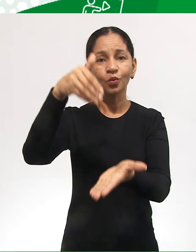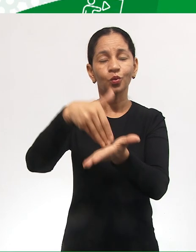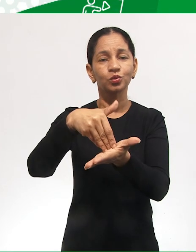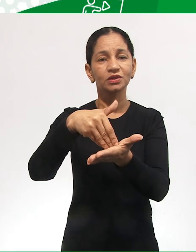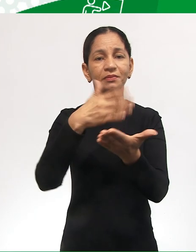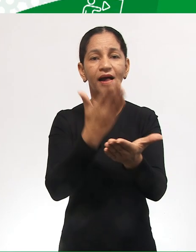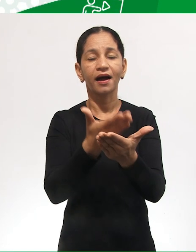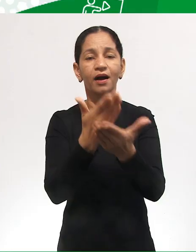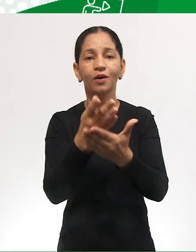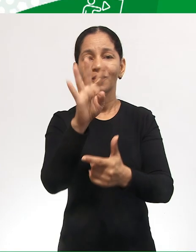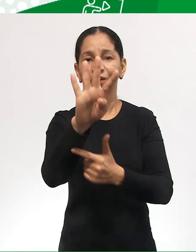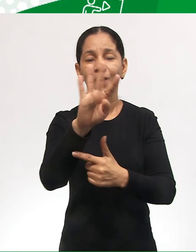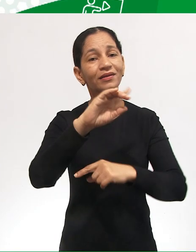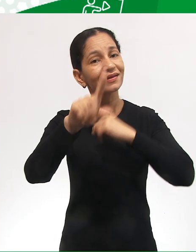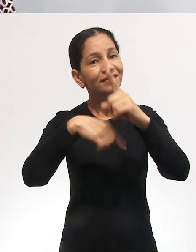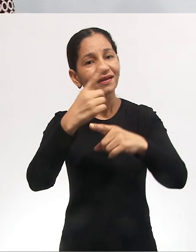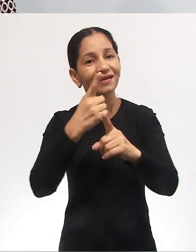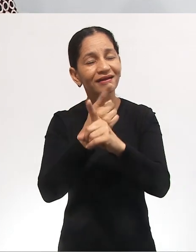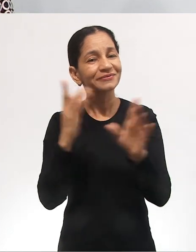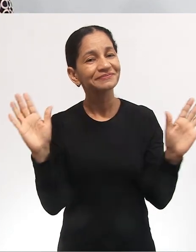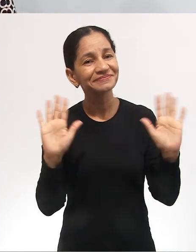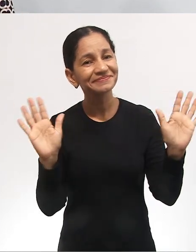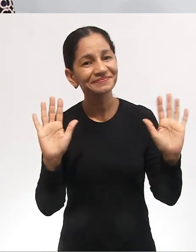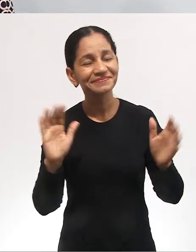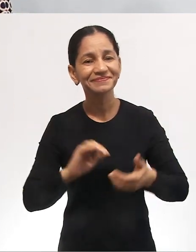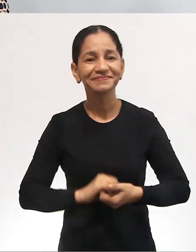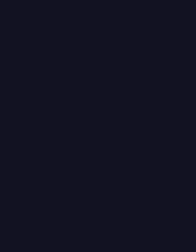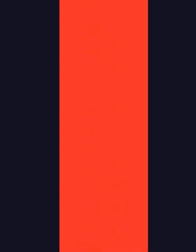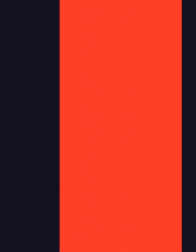número 4, e até lá. Tchau!